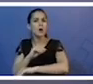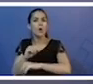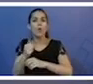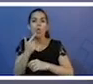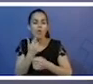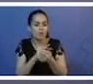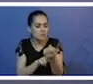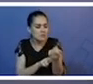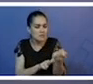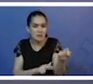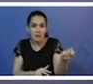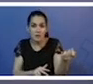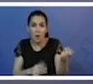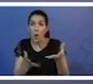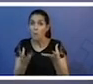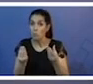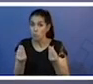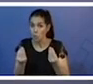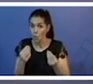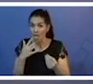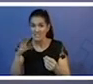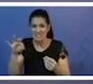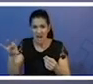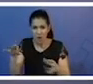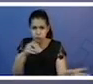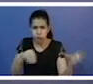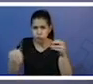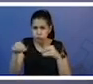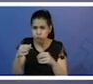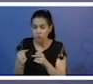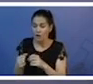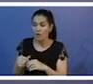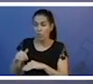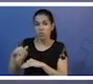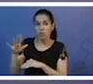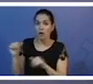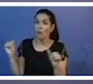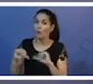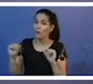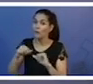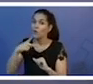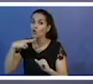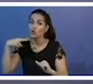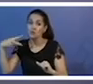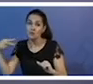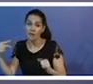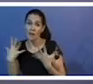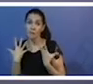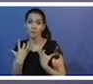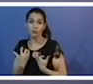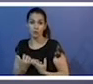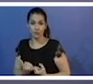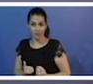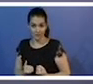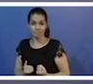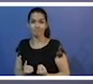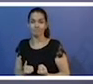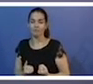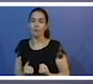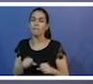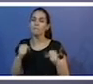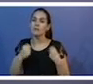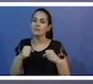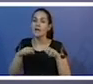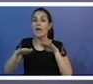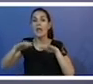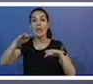delgado. O excesso de sal, ele interfere, né, na absorção de nutrientes. Então, tem que ser equilibrado mesmo na